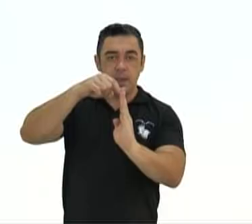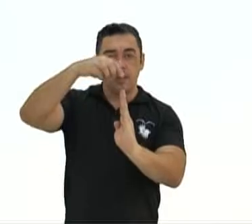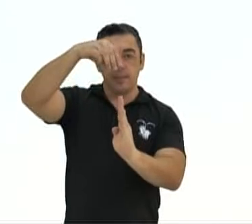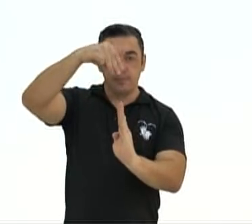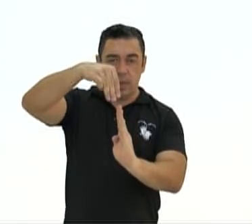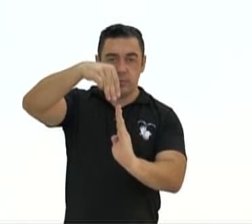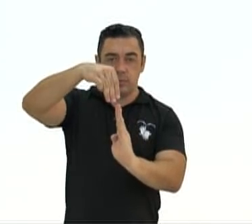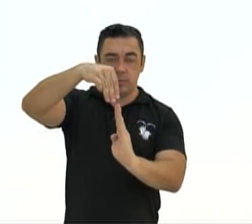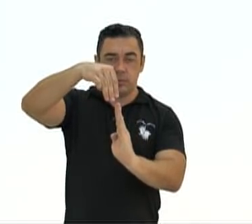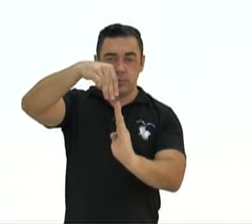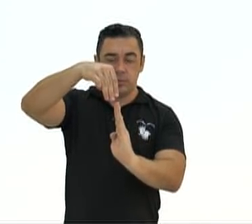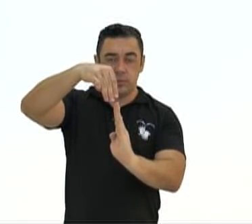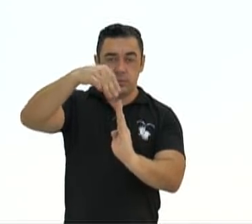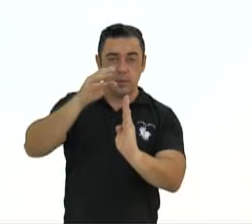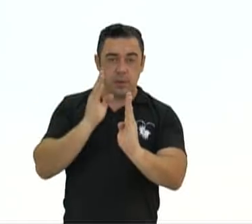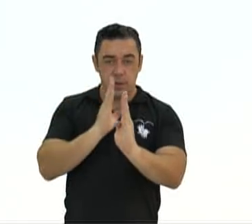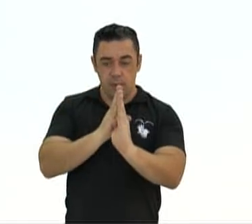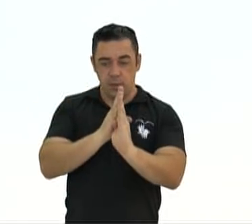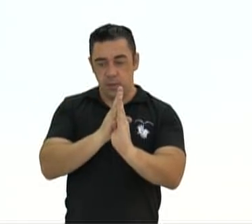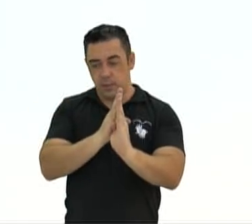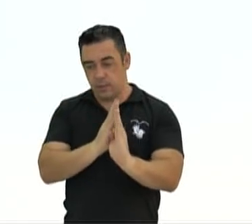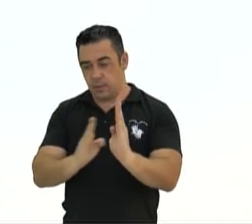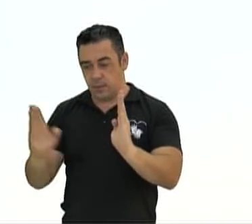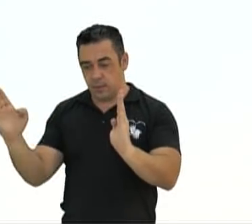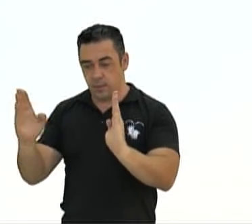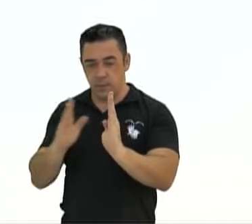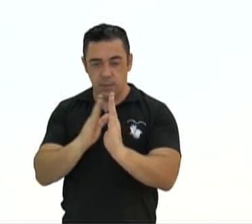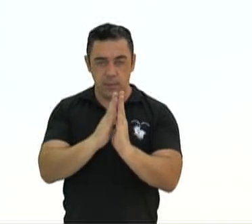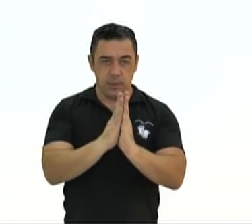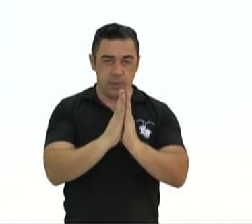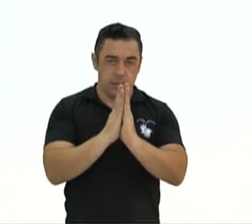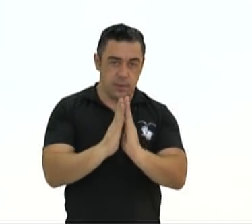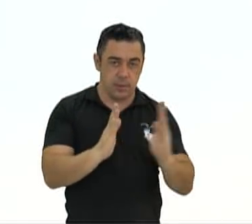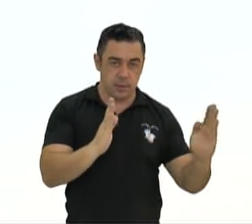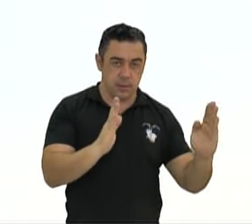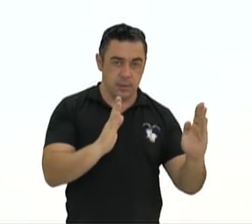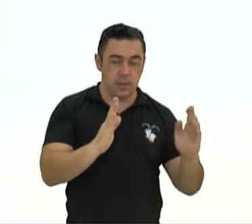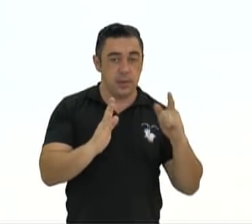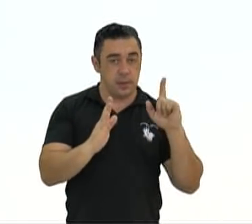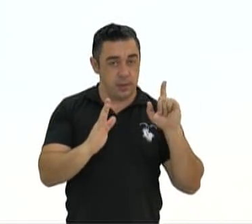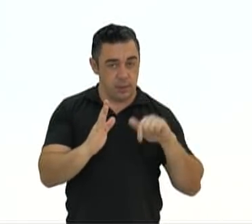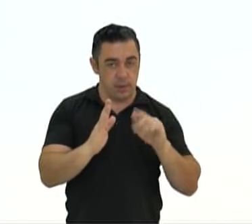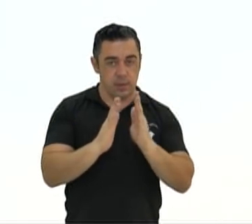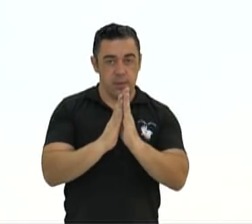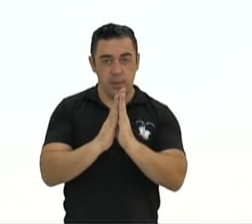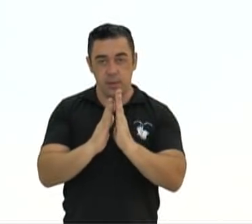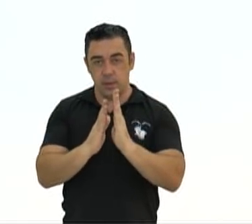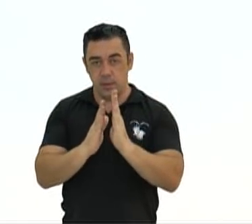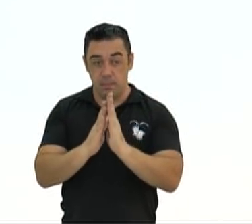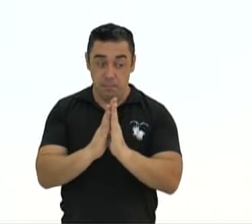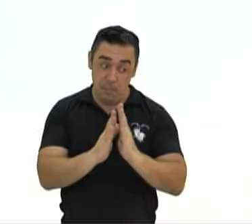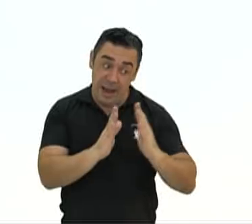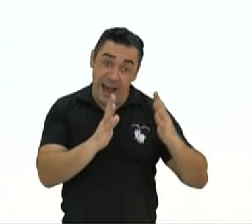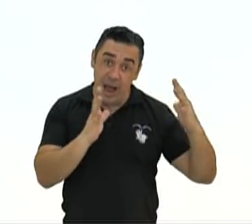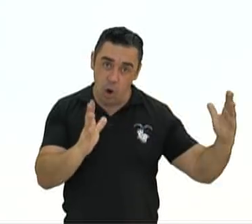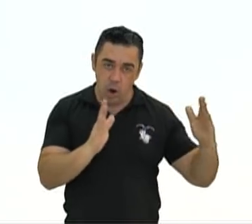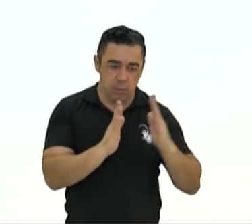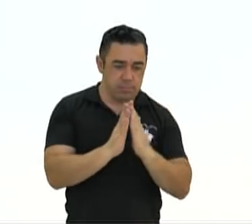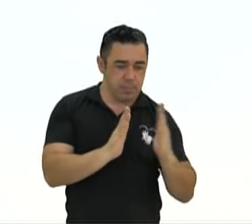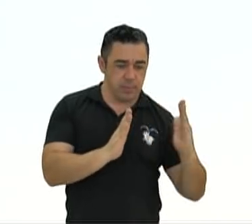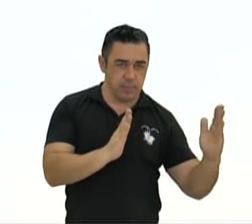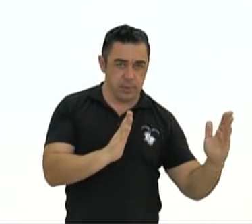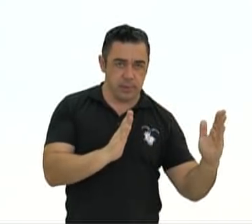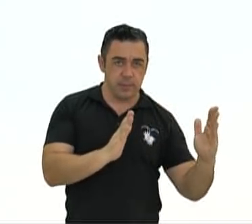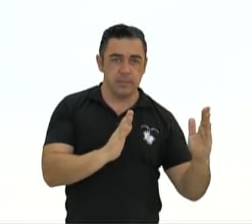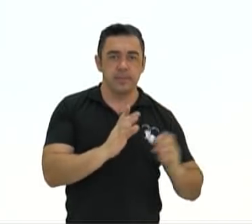metro cúbico. A partir do metro cúbico, nós teremos unidades de medida para medir coisas maiores, que